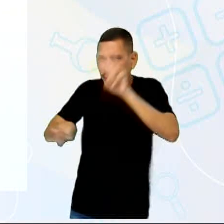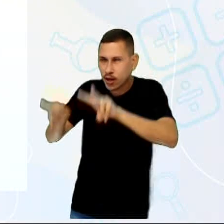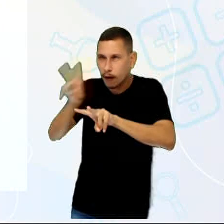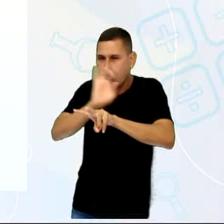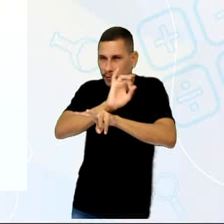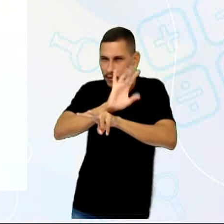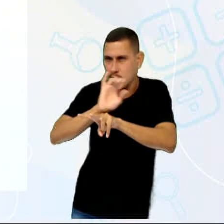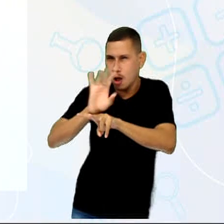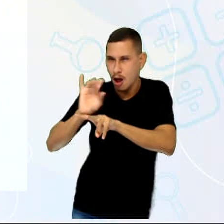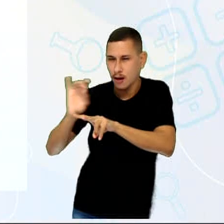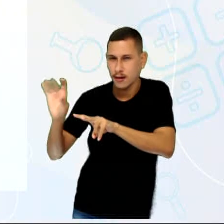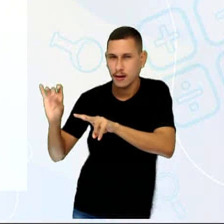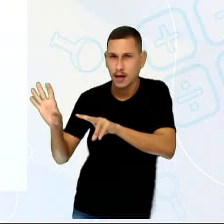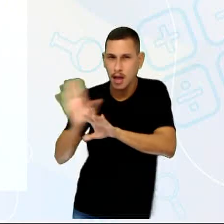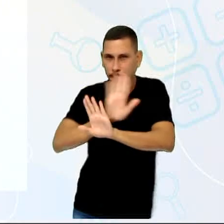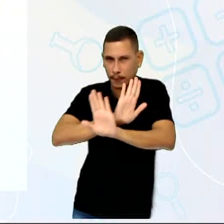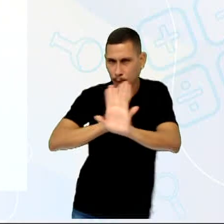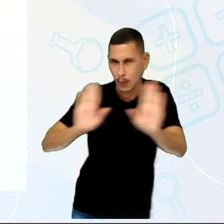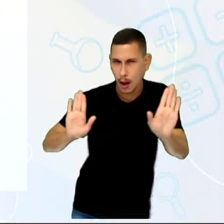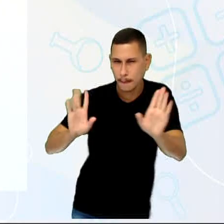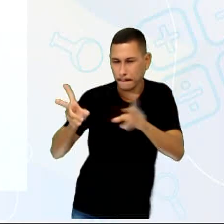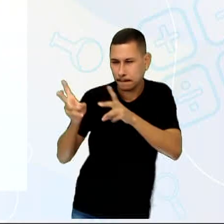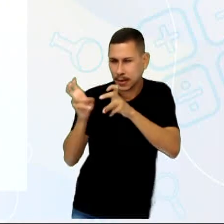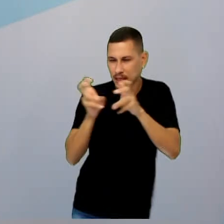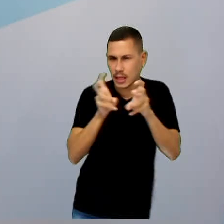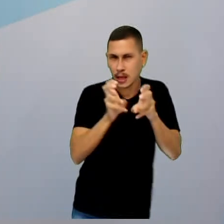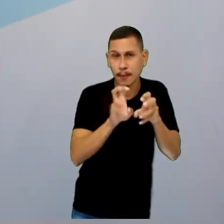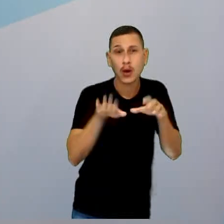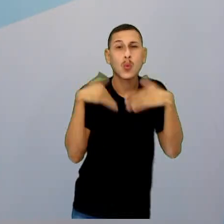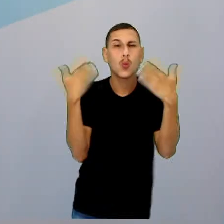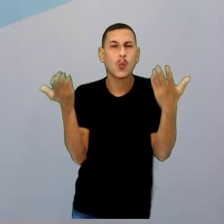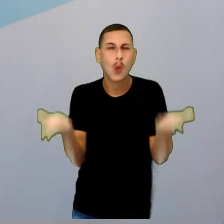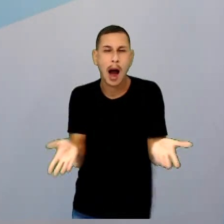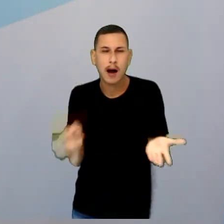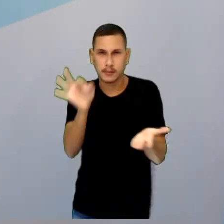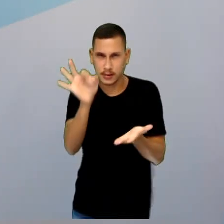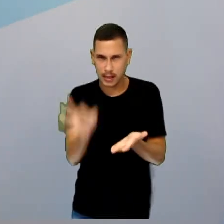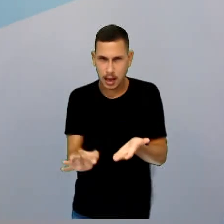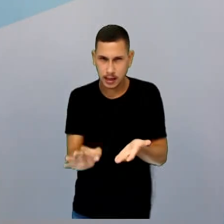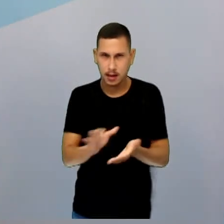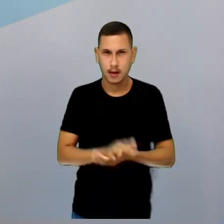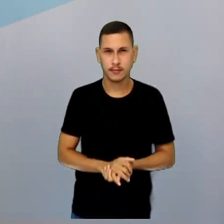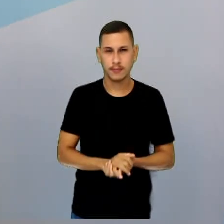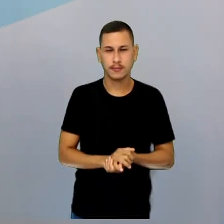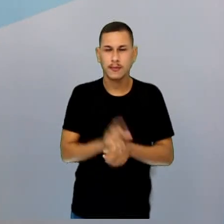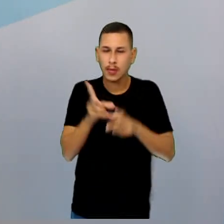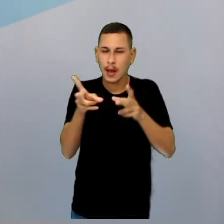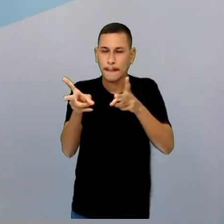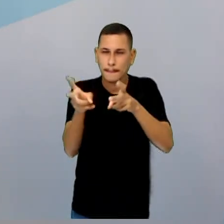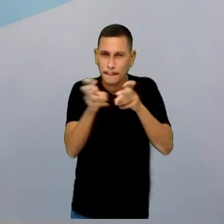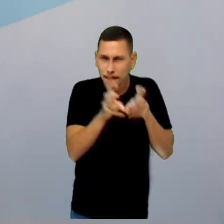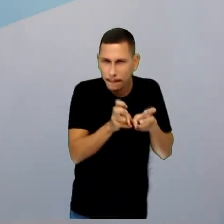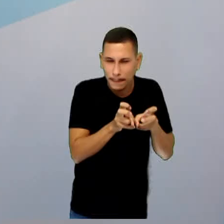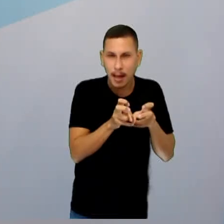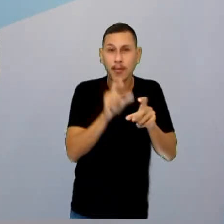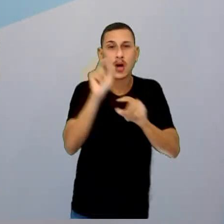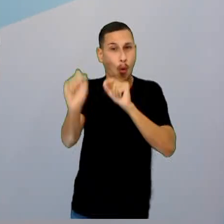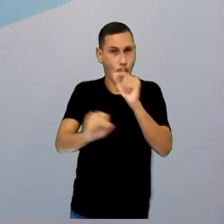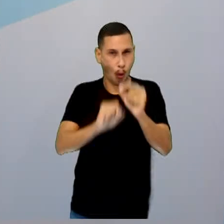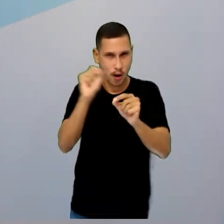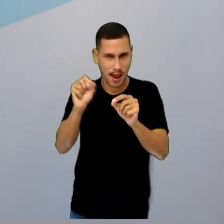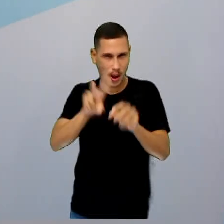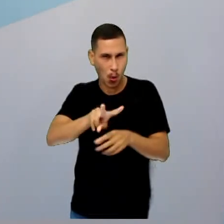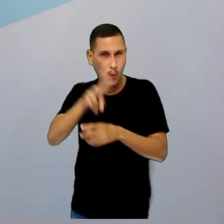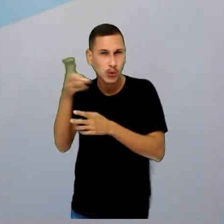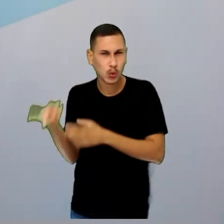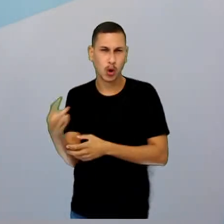dessas planificações para que veja qual delas é a correta. E aí a gente verifica que essas faces que são opostas, elas